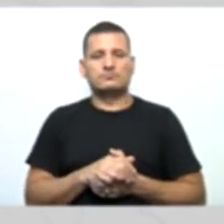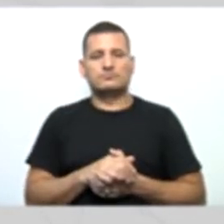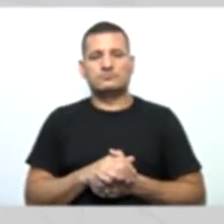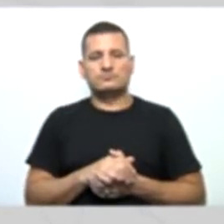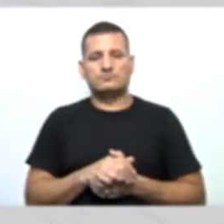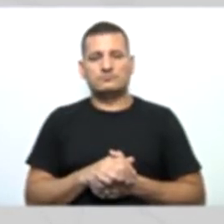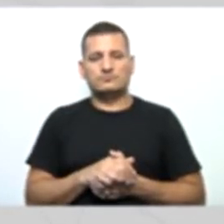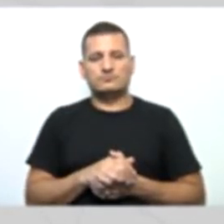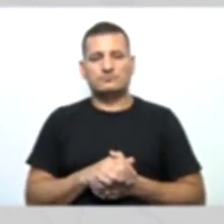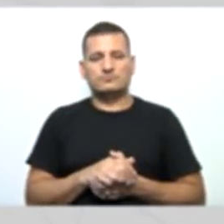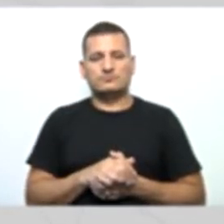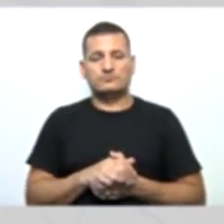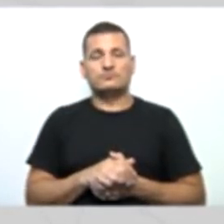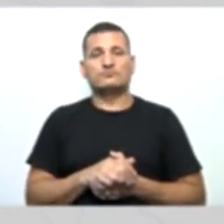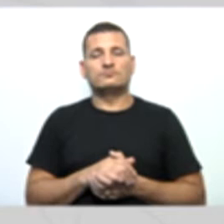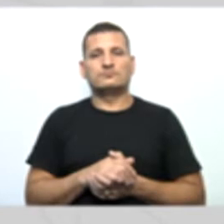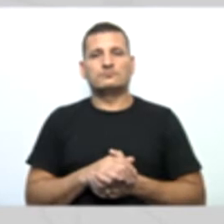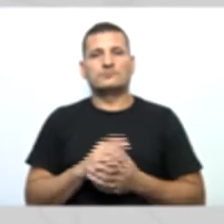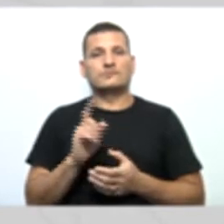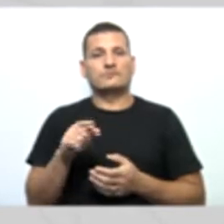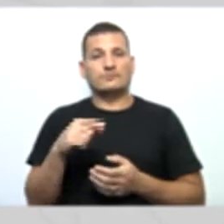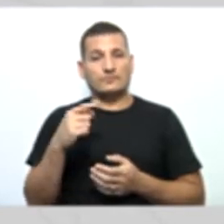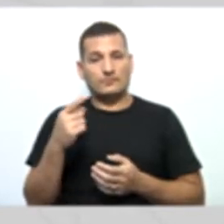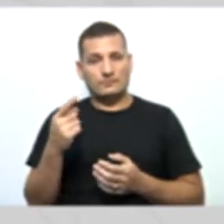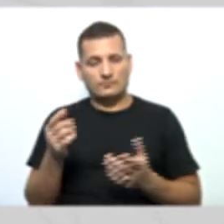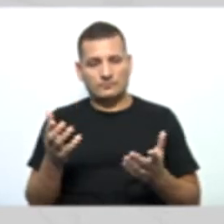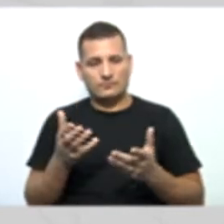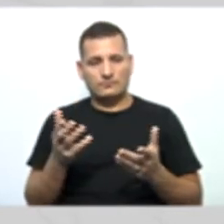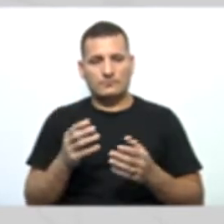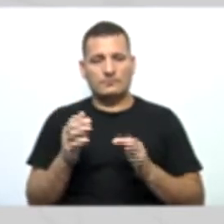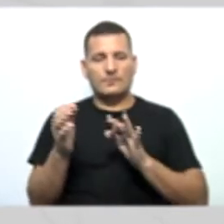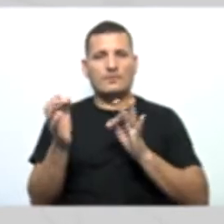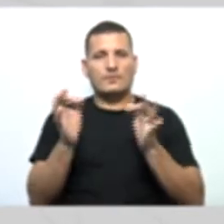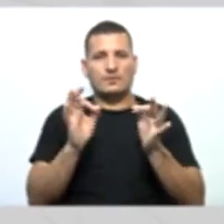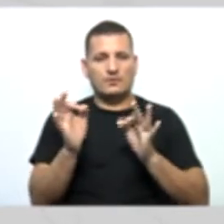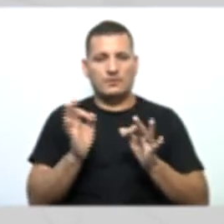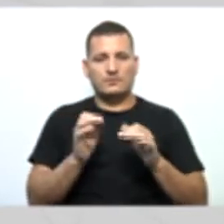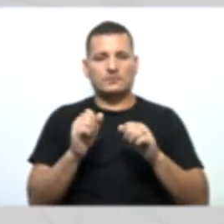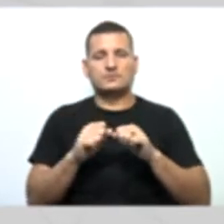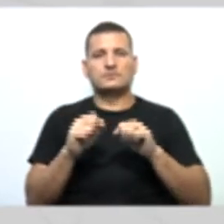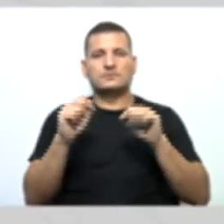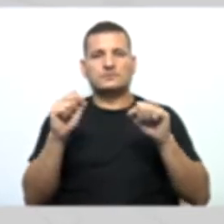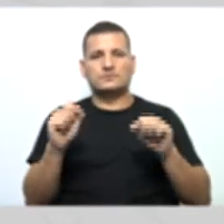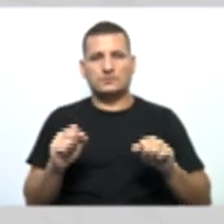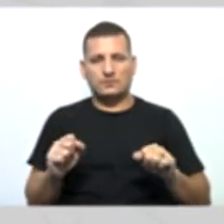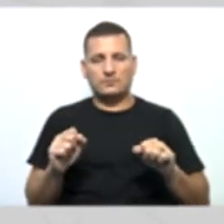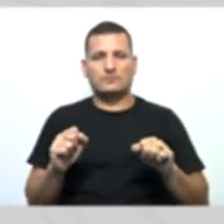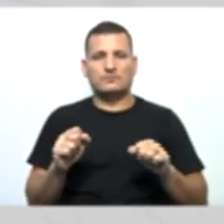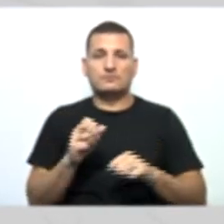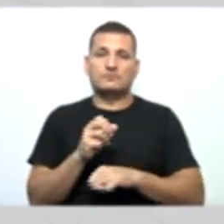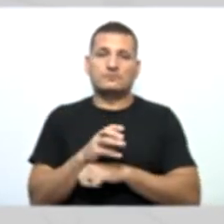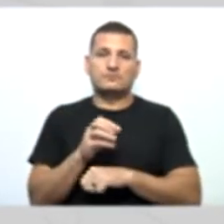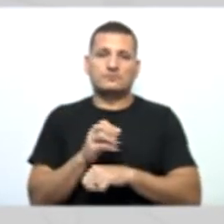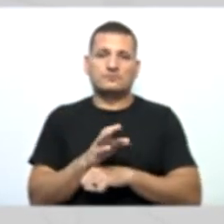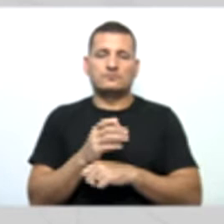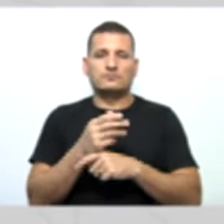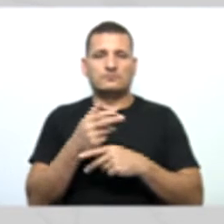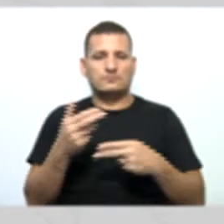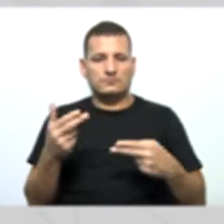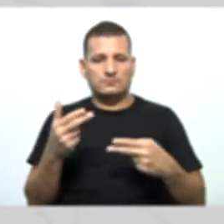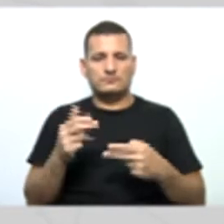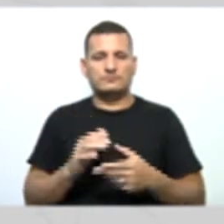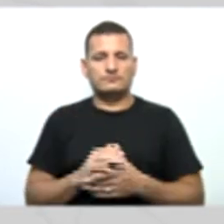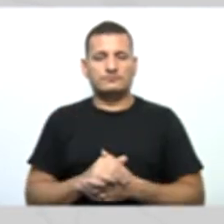nossa análise. Aí vem aqui, galera, ó, modelagem de sistemas orientada a objeto, né?